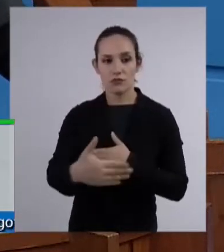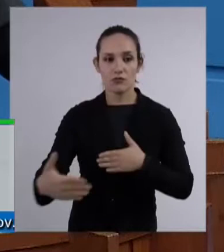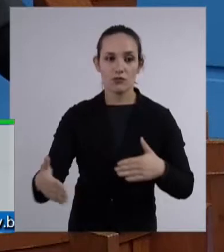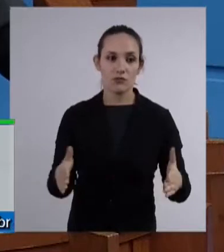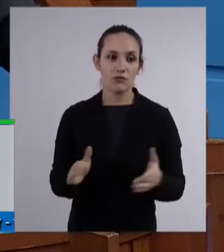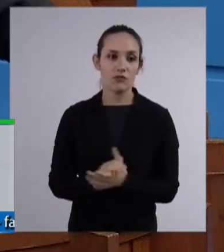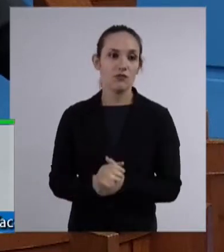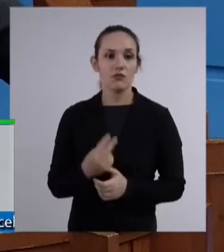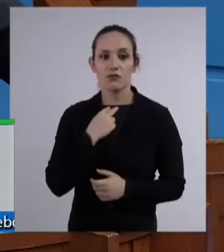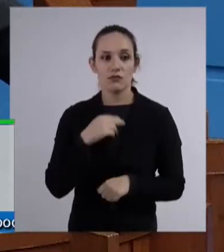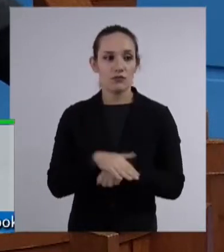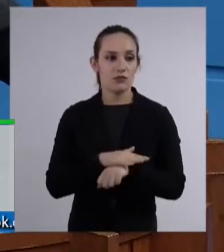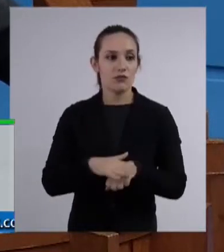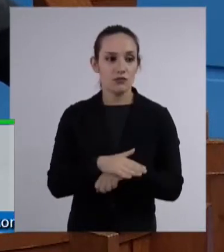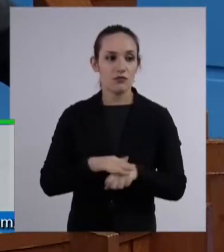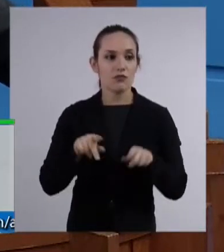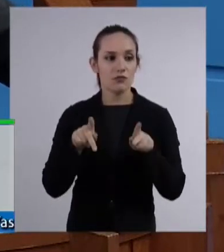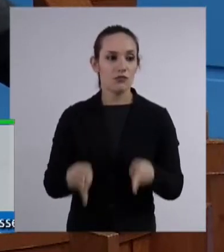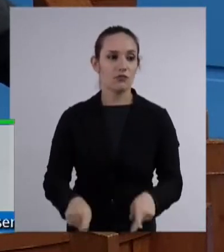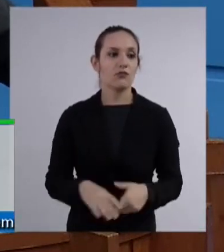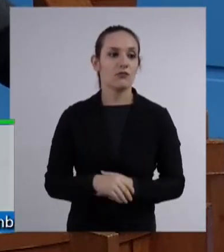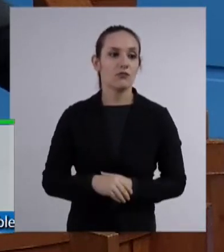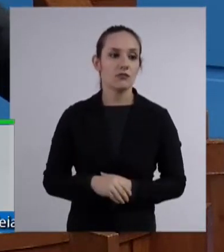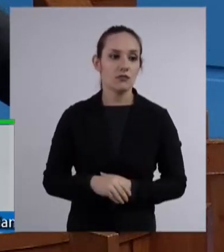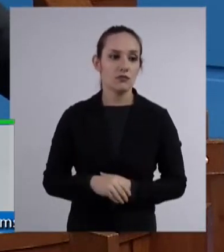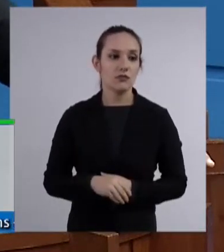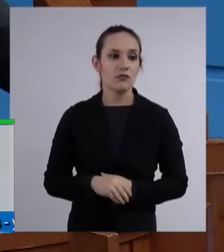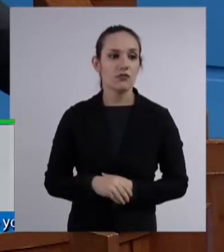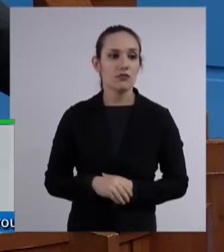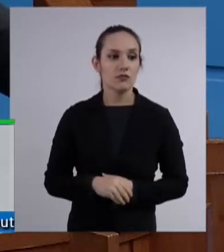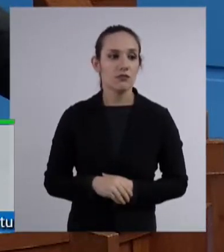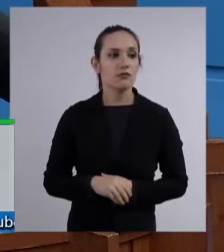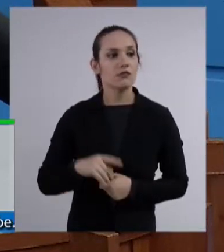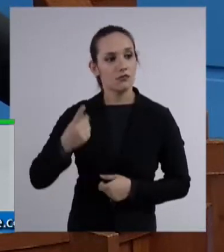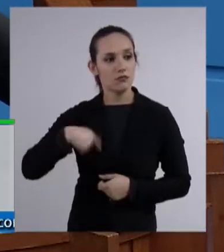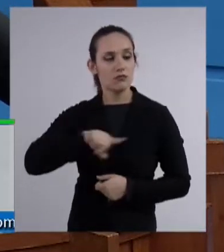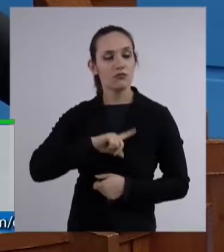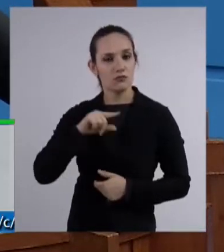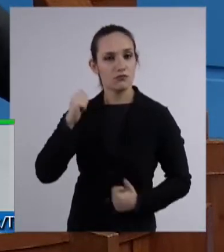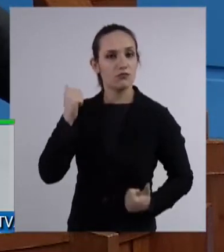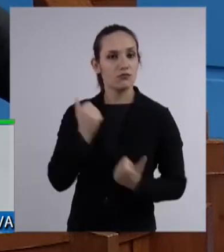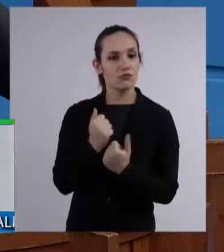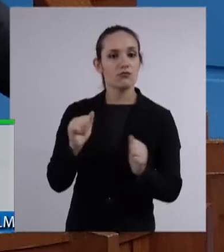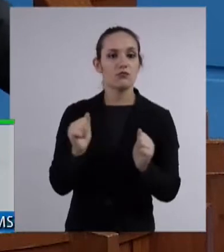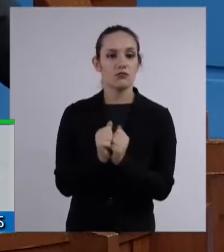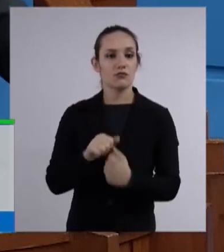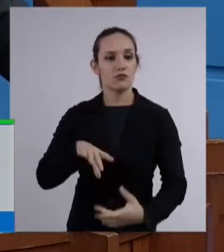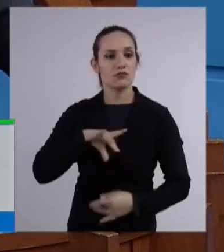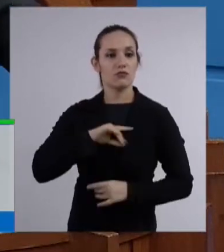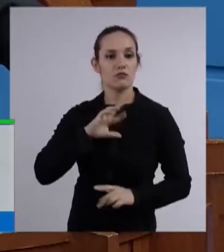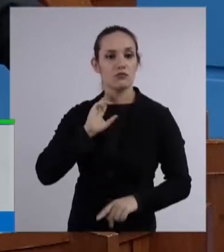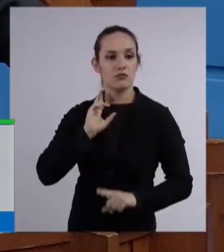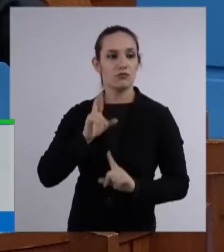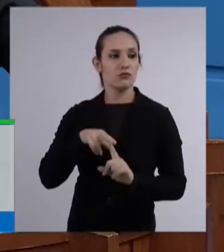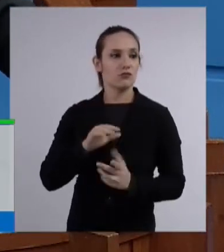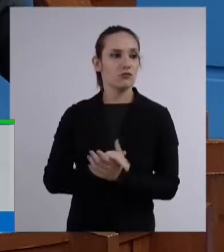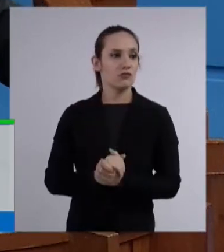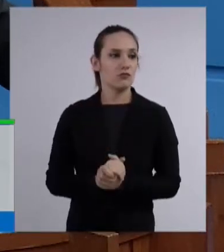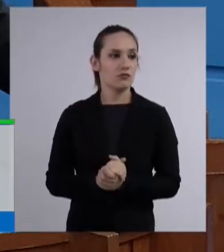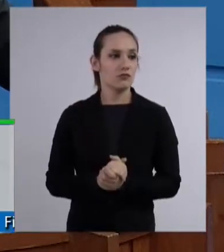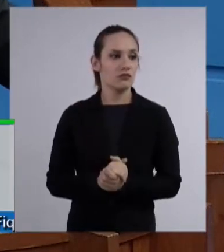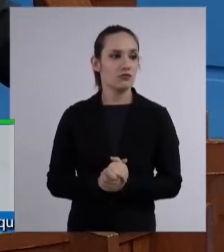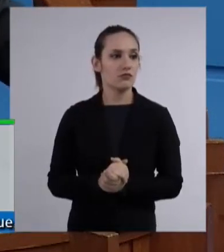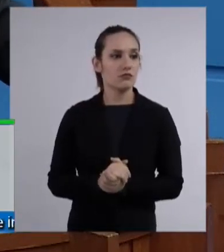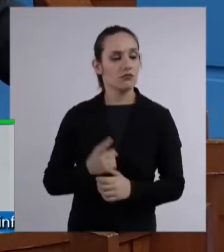poder conversar com a população. Mas nós falamos em nome dele. Enquanto ele estiver impedido de andar, nós